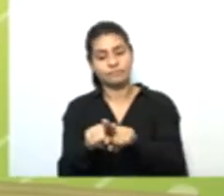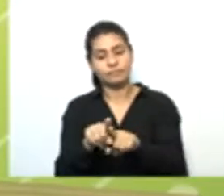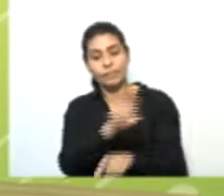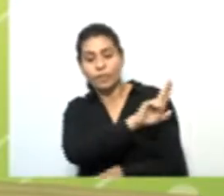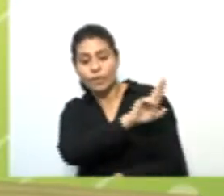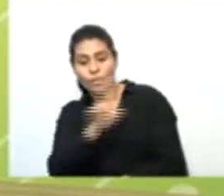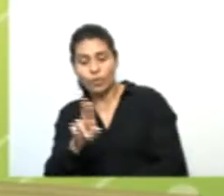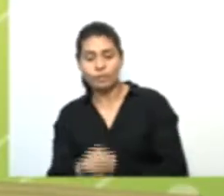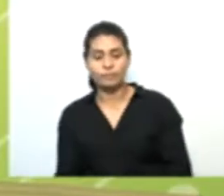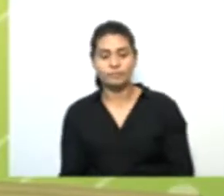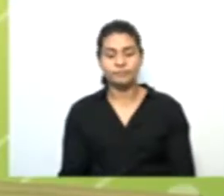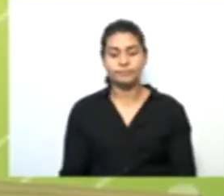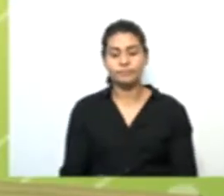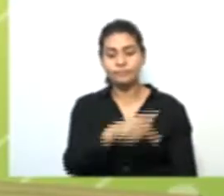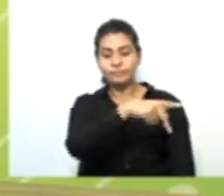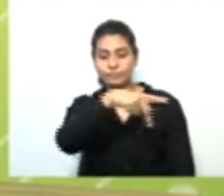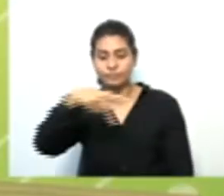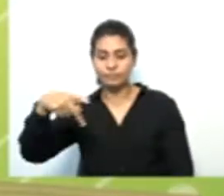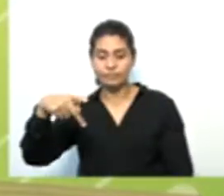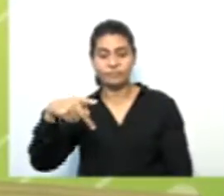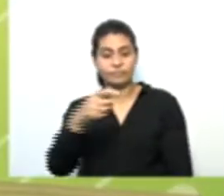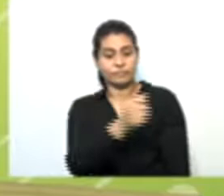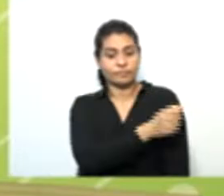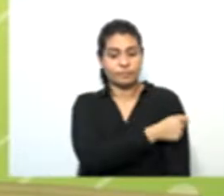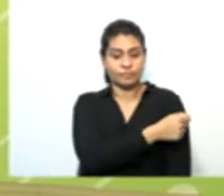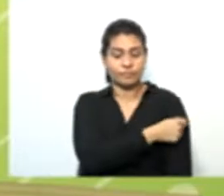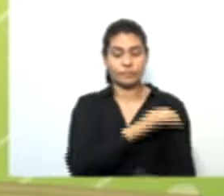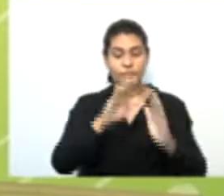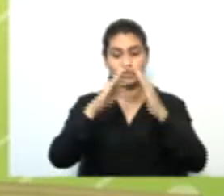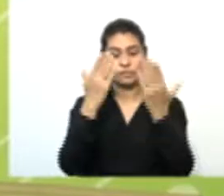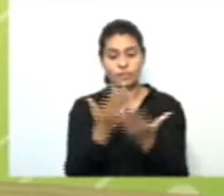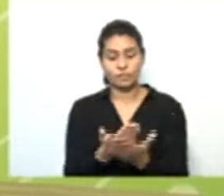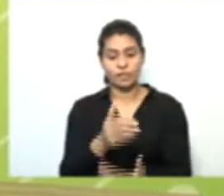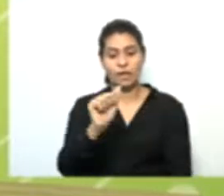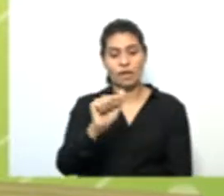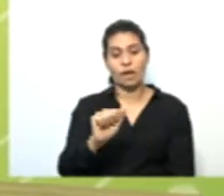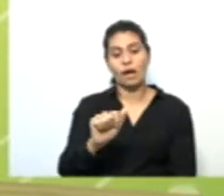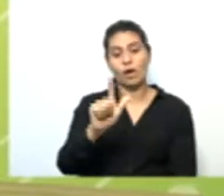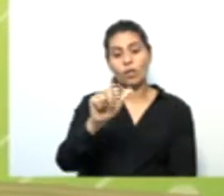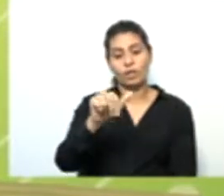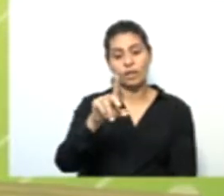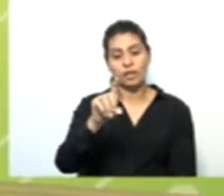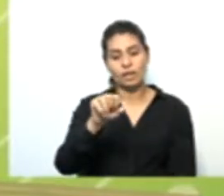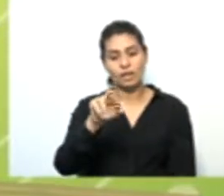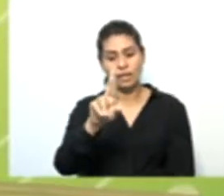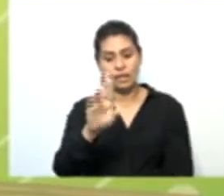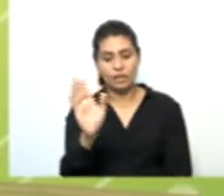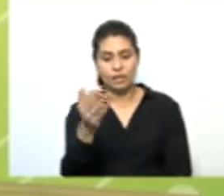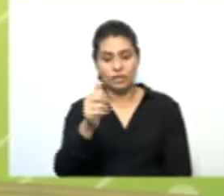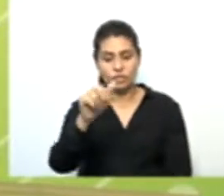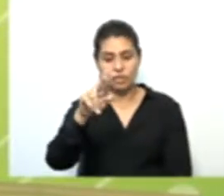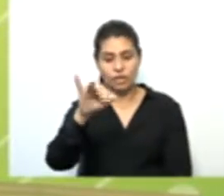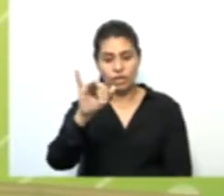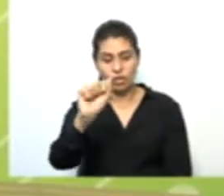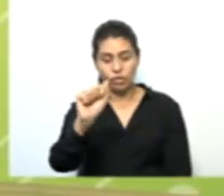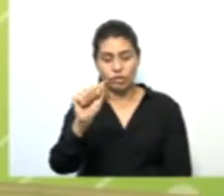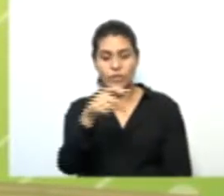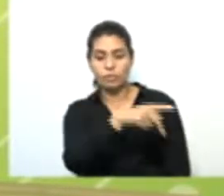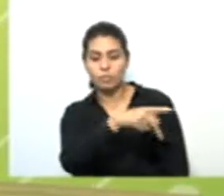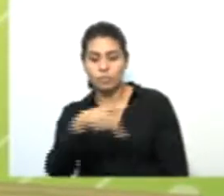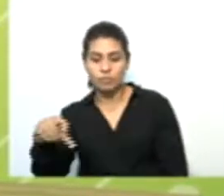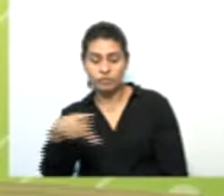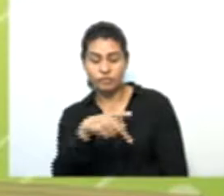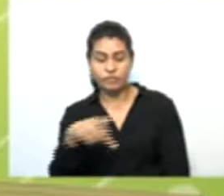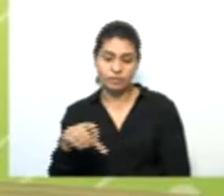aos nomes. Aos professores e alunos da Escola Alquindar de Arouca, com a professora Silene Quintão.